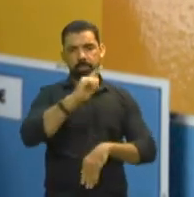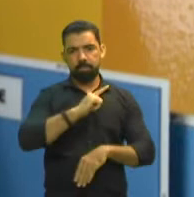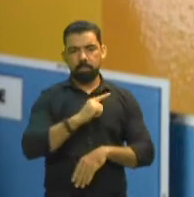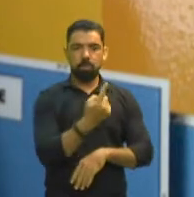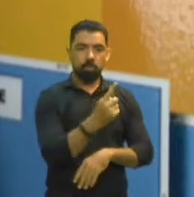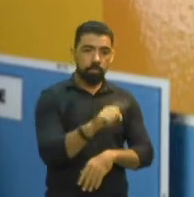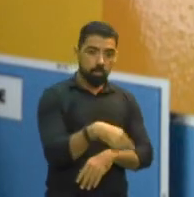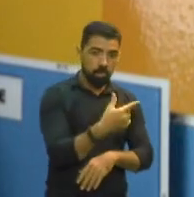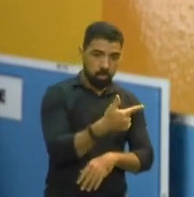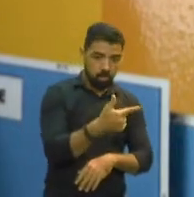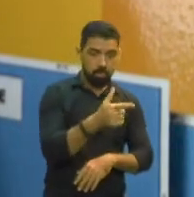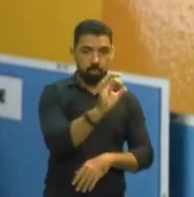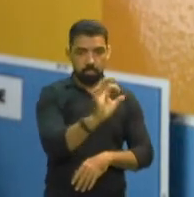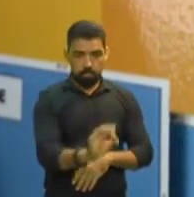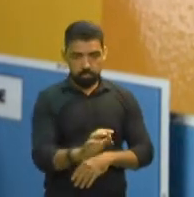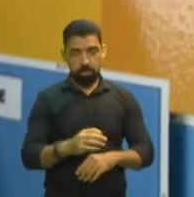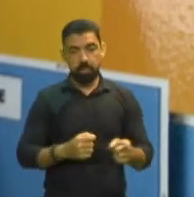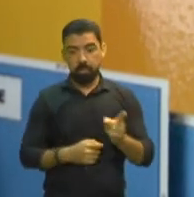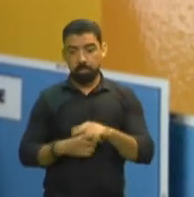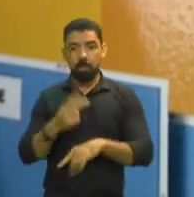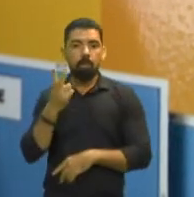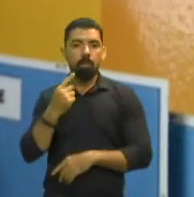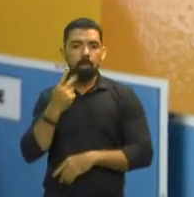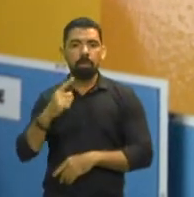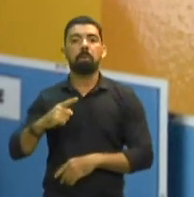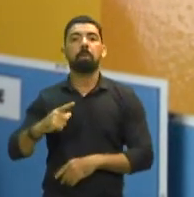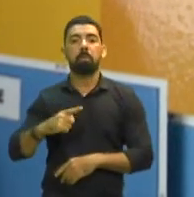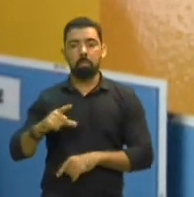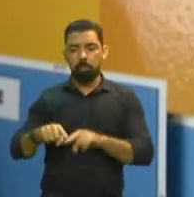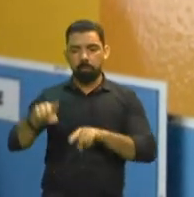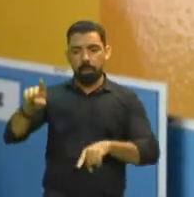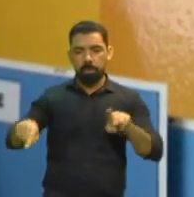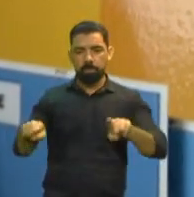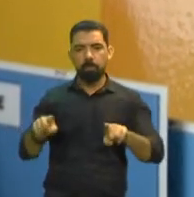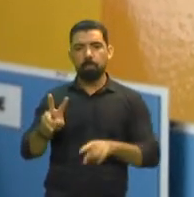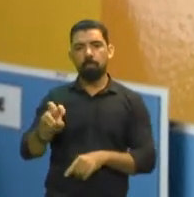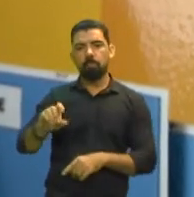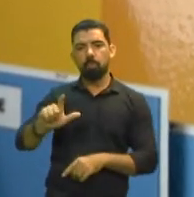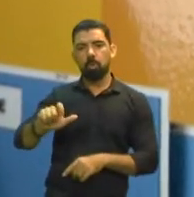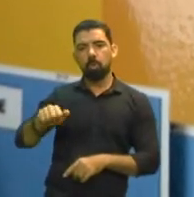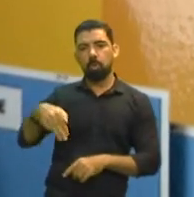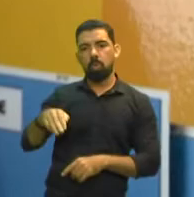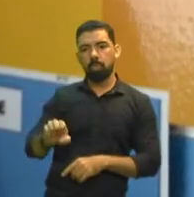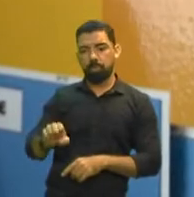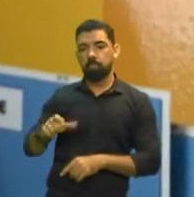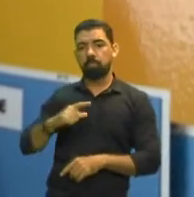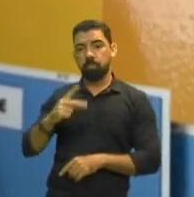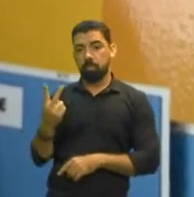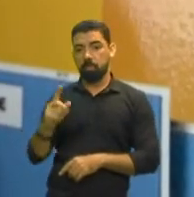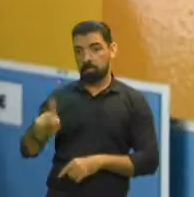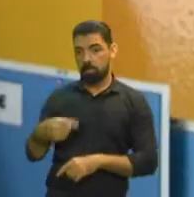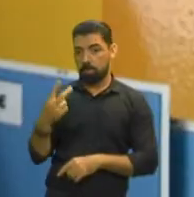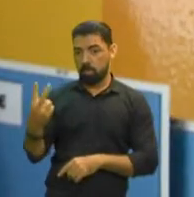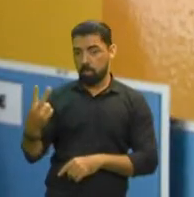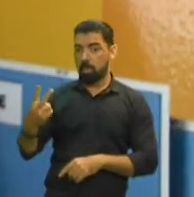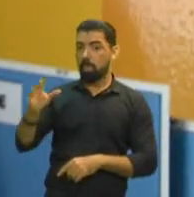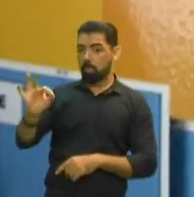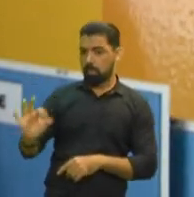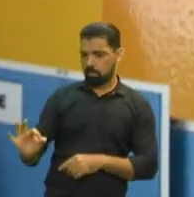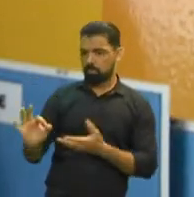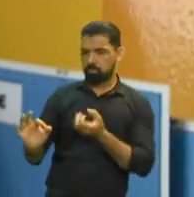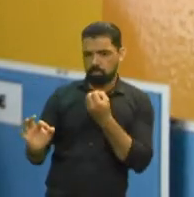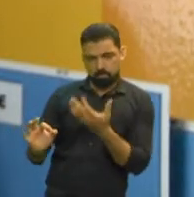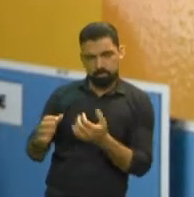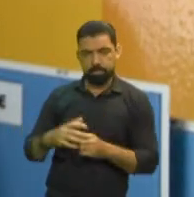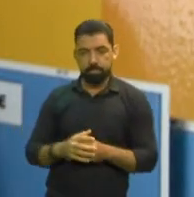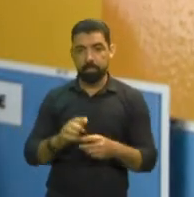né? No crescimento, na variação de volume, né? E o do Ceará foi 2,2%. Os três